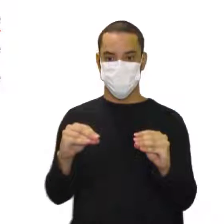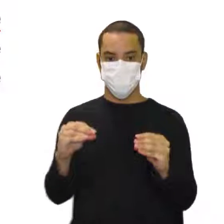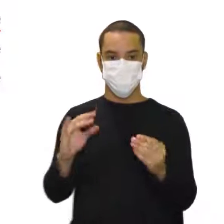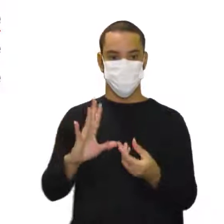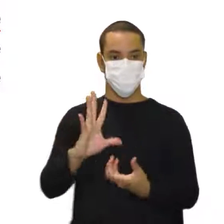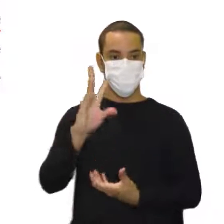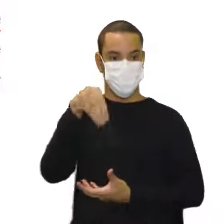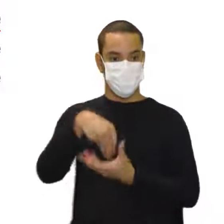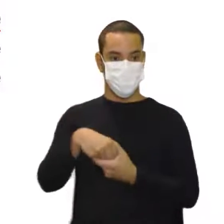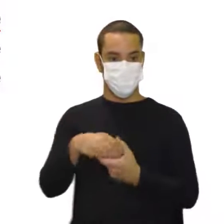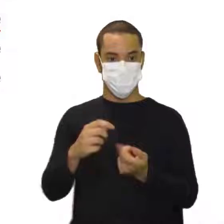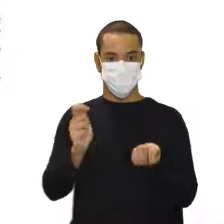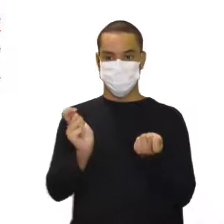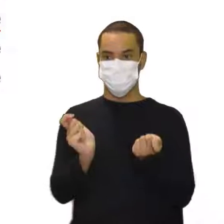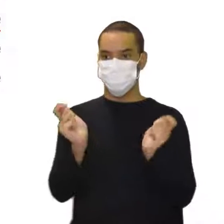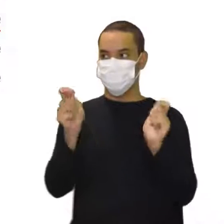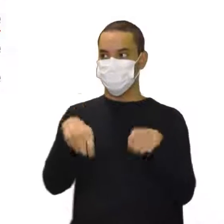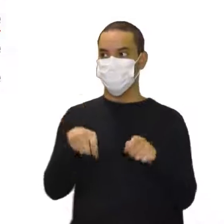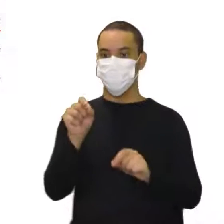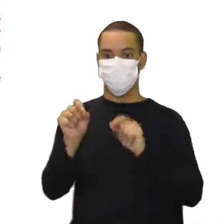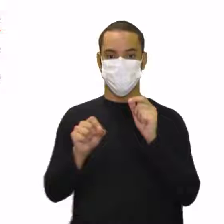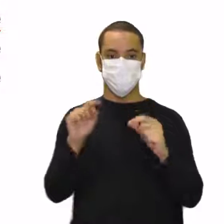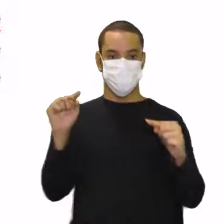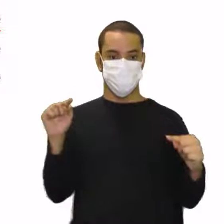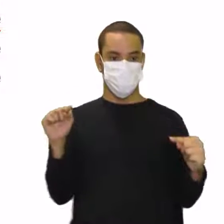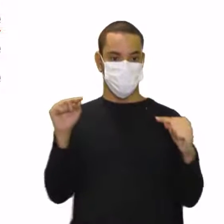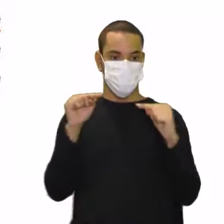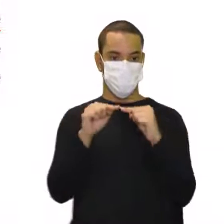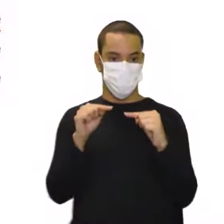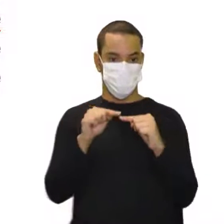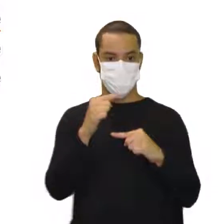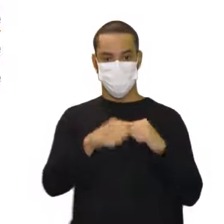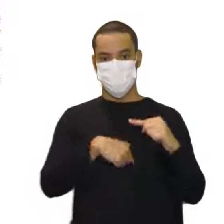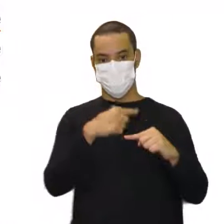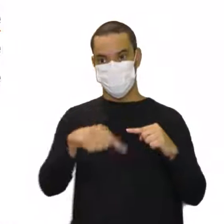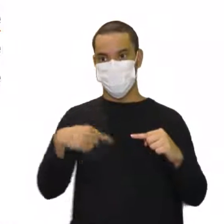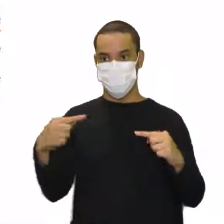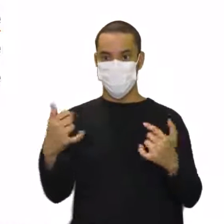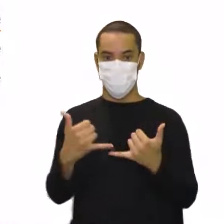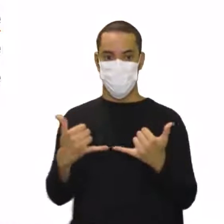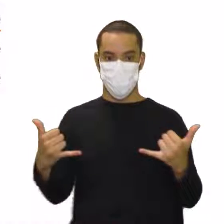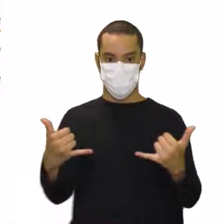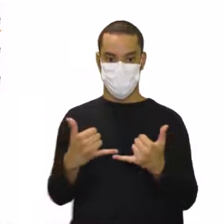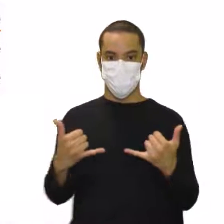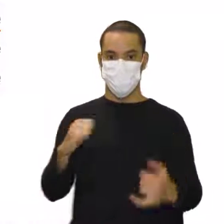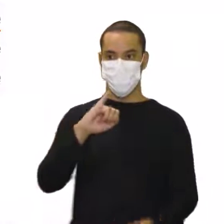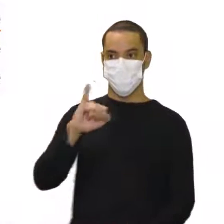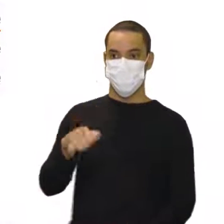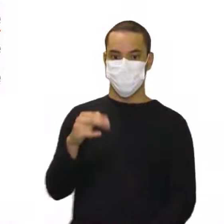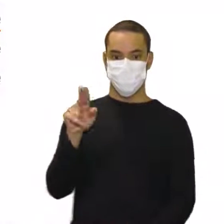fosse composta por uma combinação de espiras muito finas e